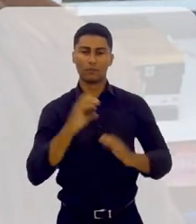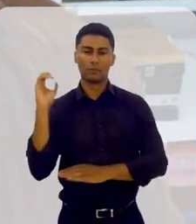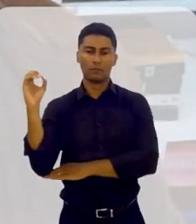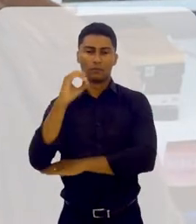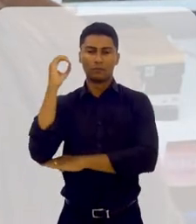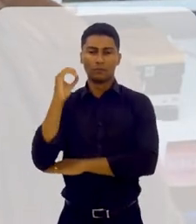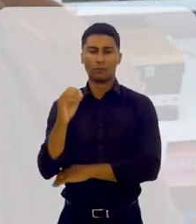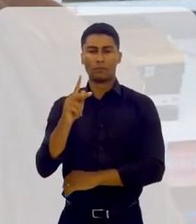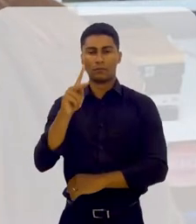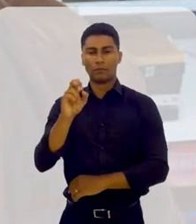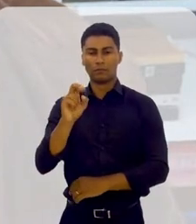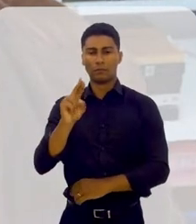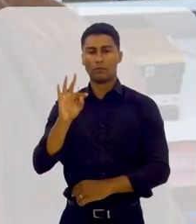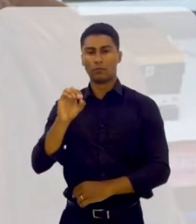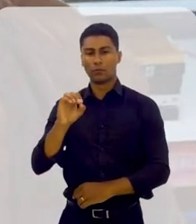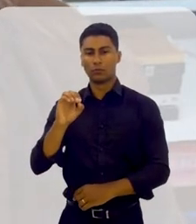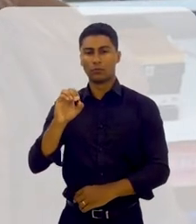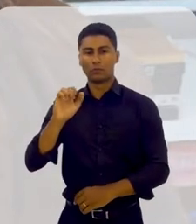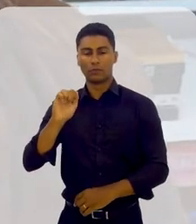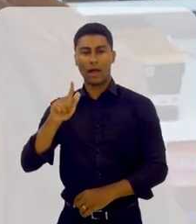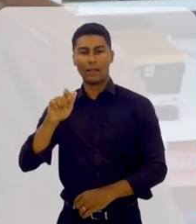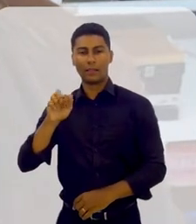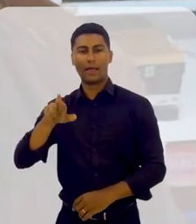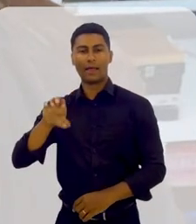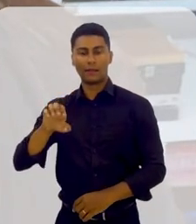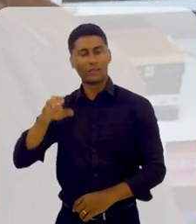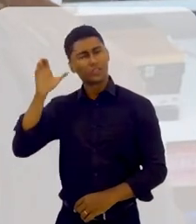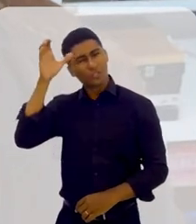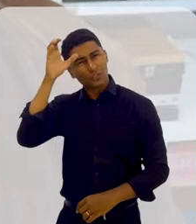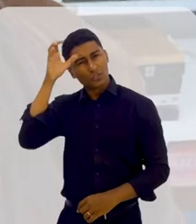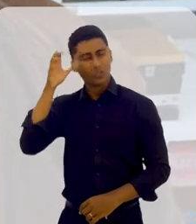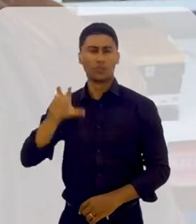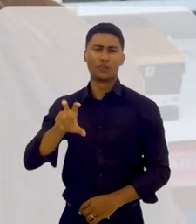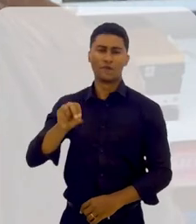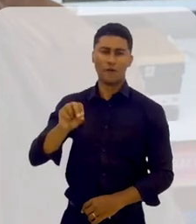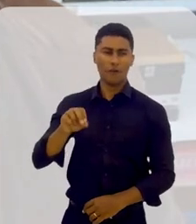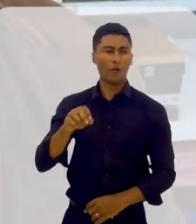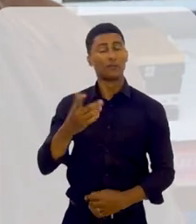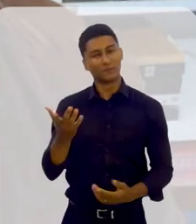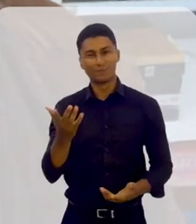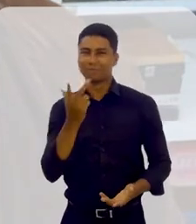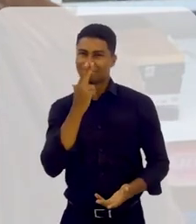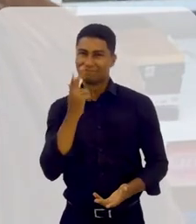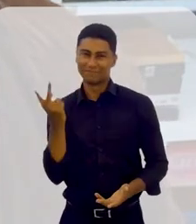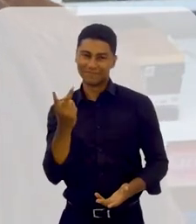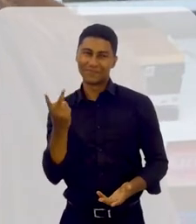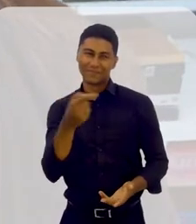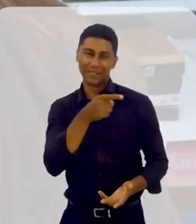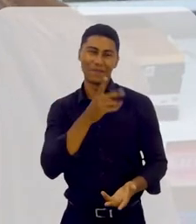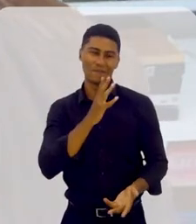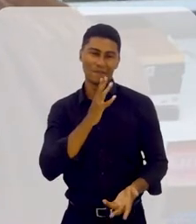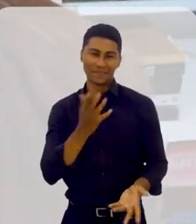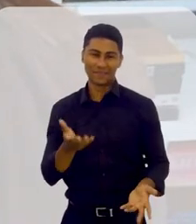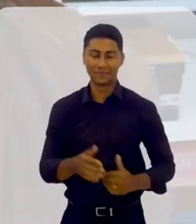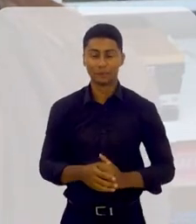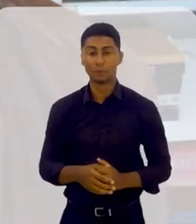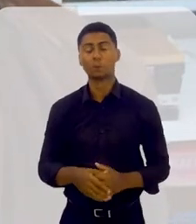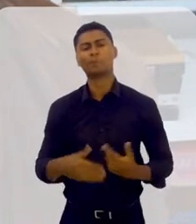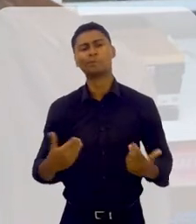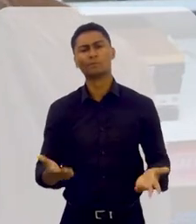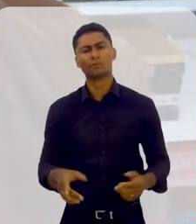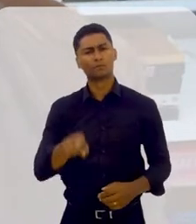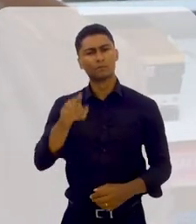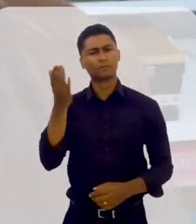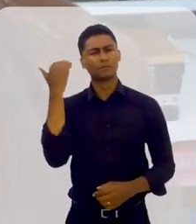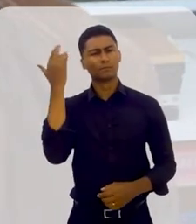Porto Alegre, no Partenon, tanto os meus tios quanto a minha avó. Então temos nós alguma coisa em comum. Como era a sua